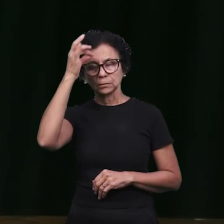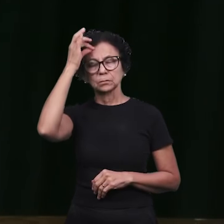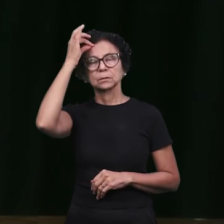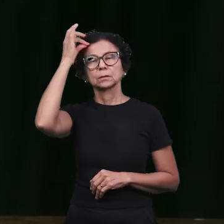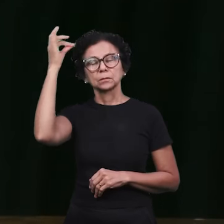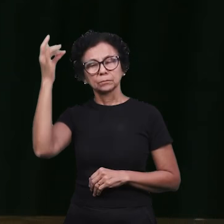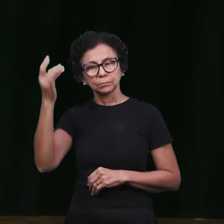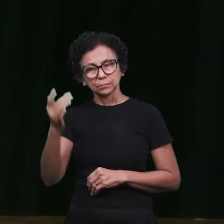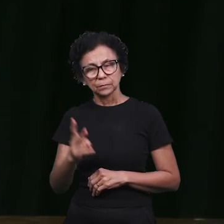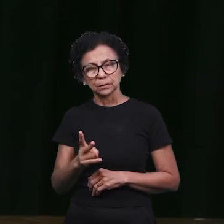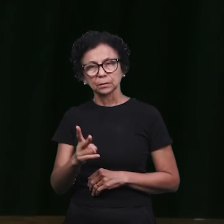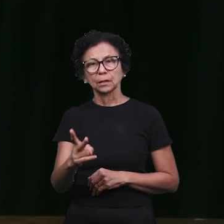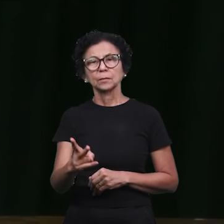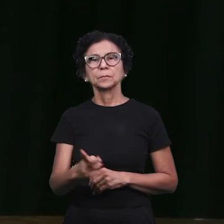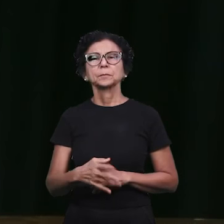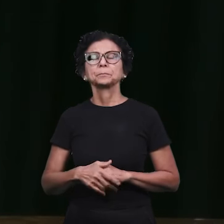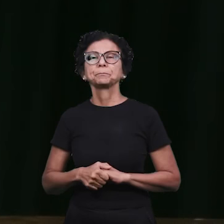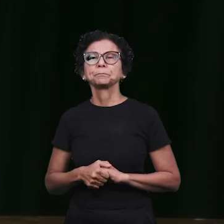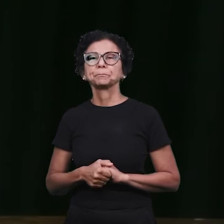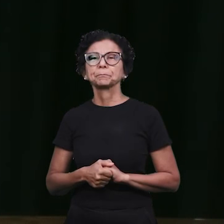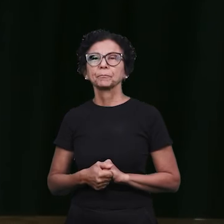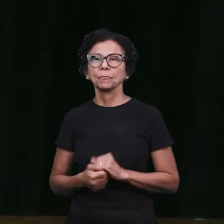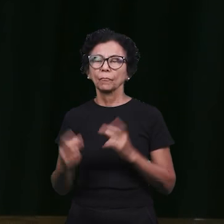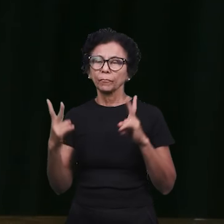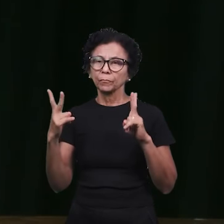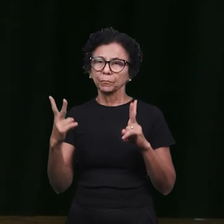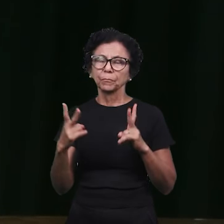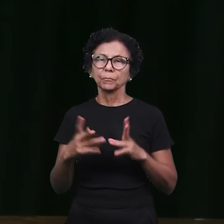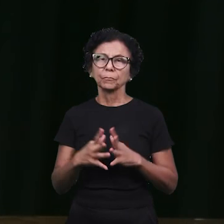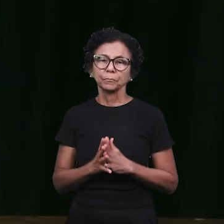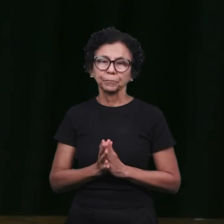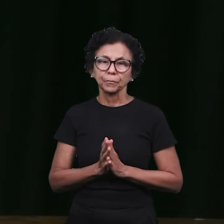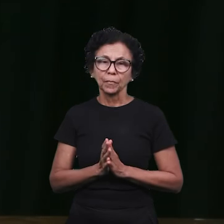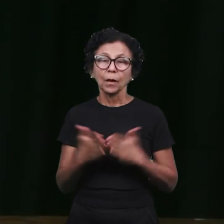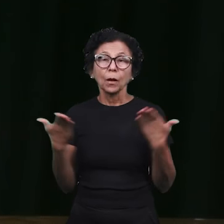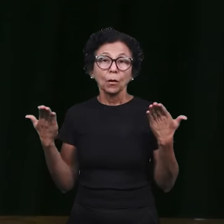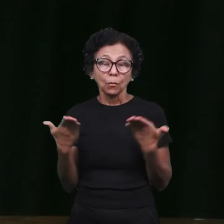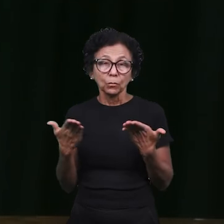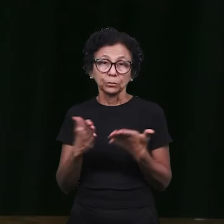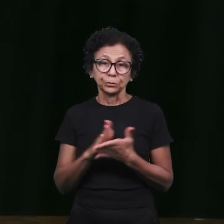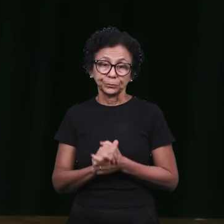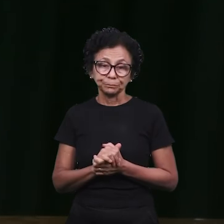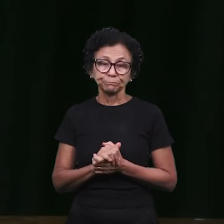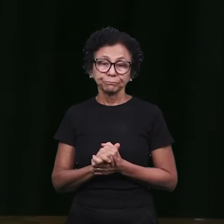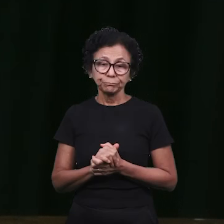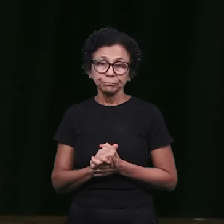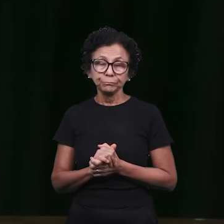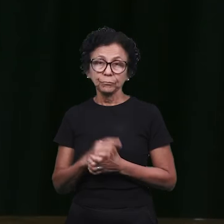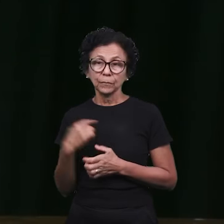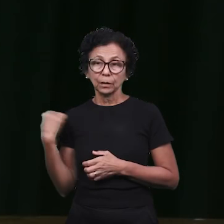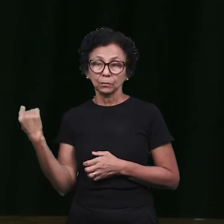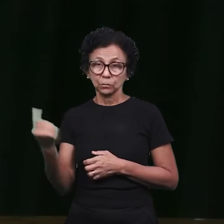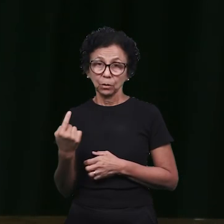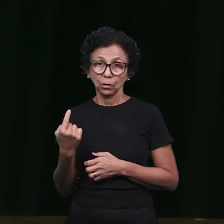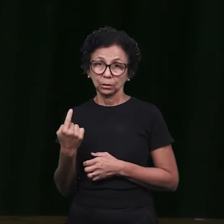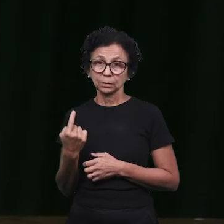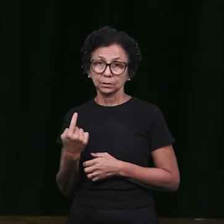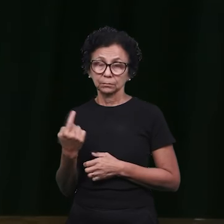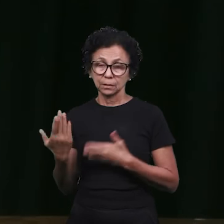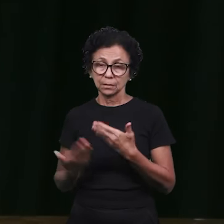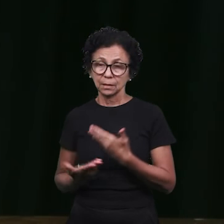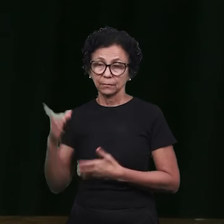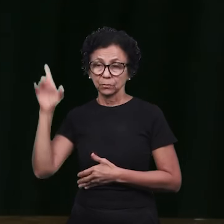Então, aí nós vamos entender, nós somos um povo muito pequeno em relação ao mundo, né?